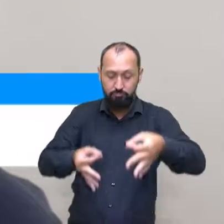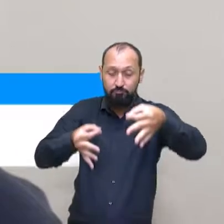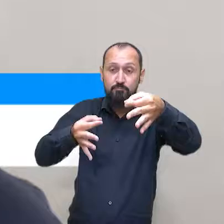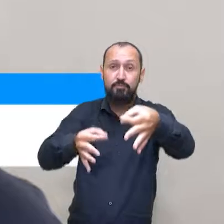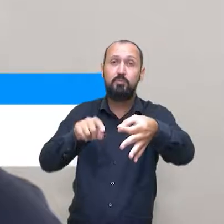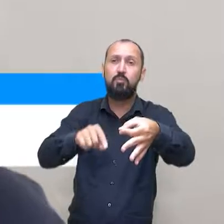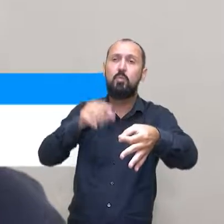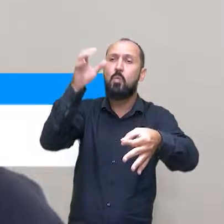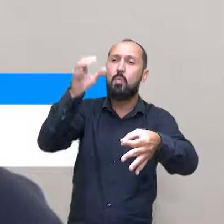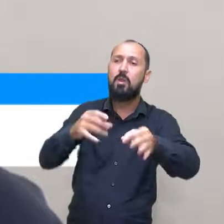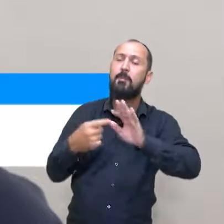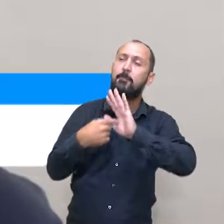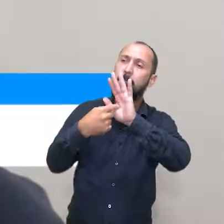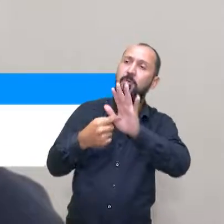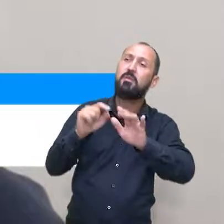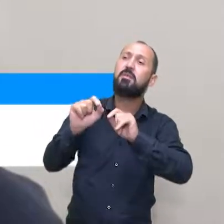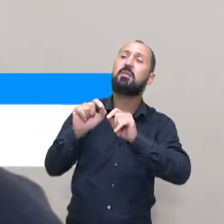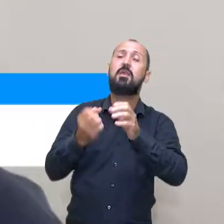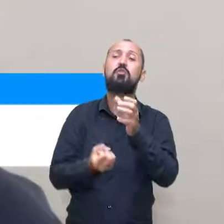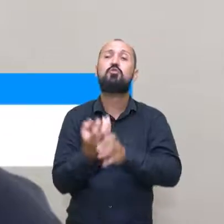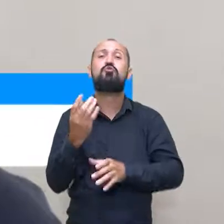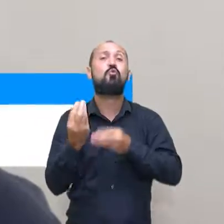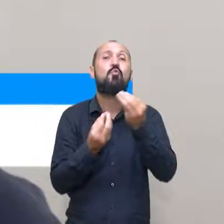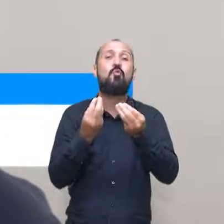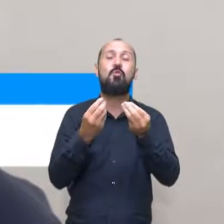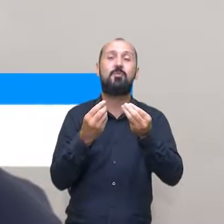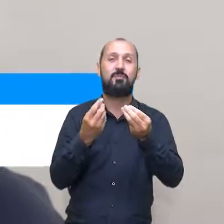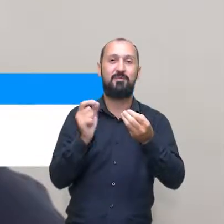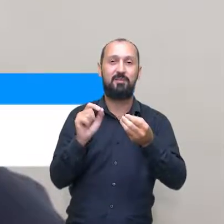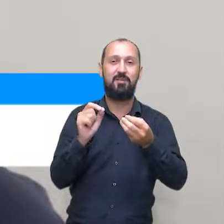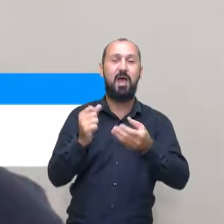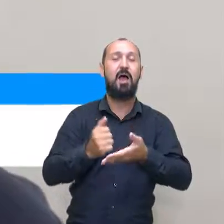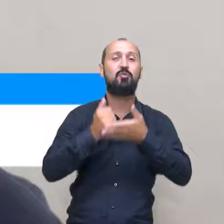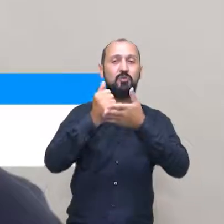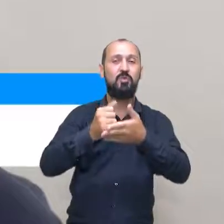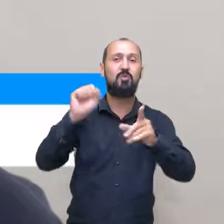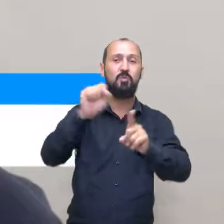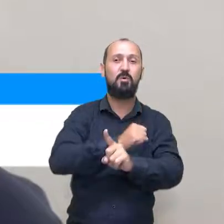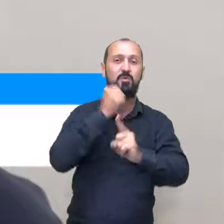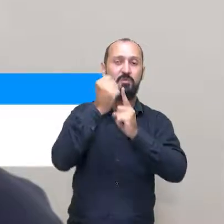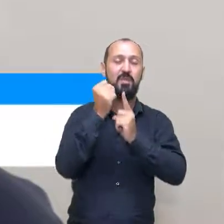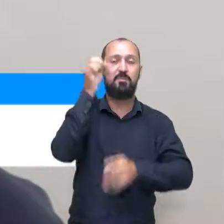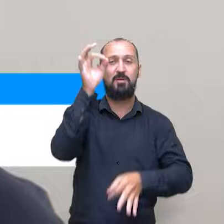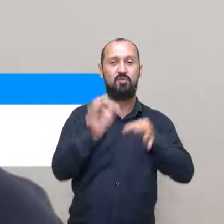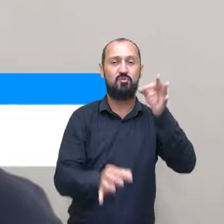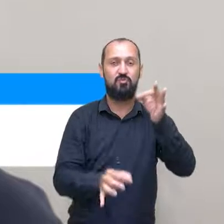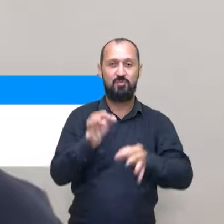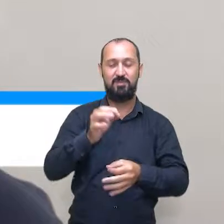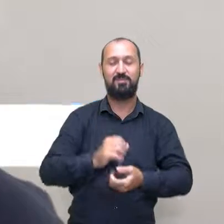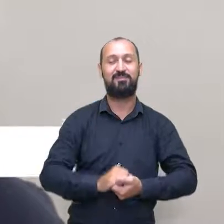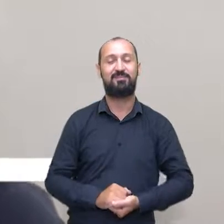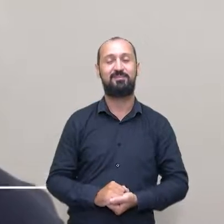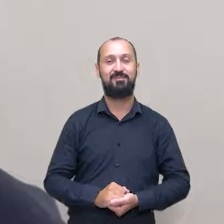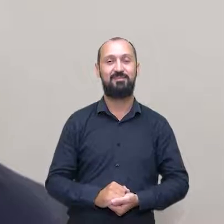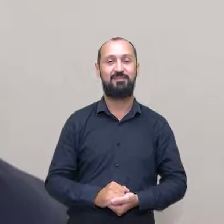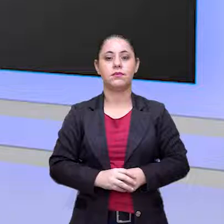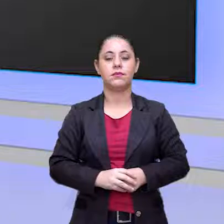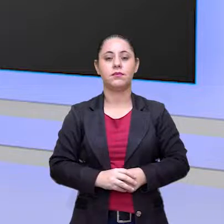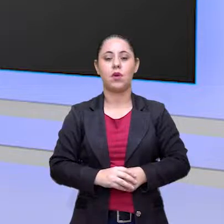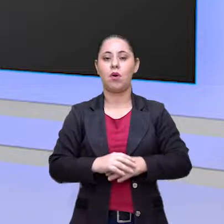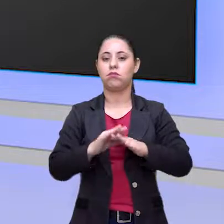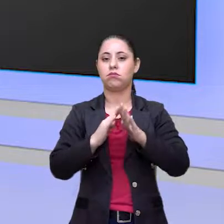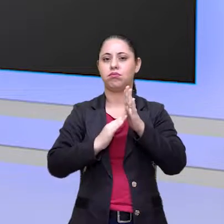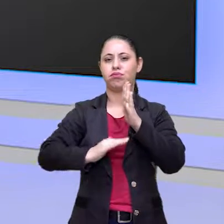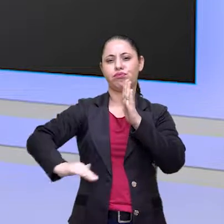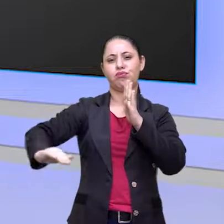laudo, consegue materializar um crime e indicar uma autoria e, dessa forma, transformar a sociedade em uma sociedade mais justa.